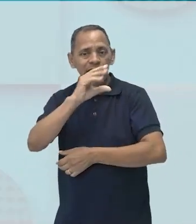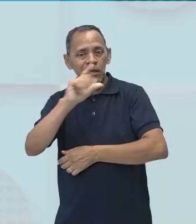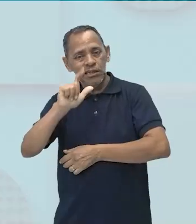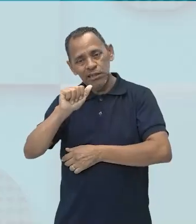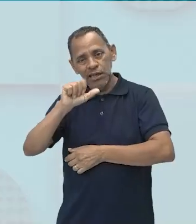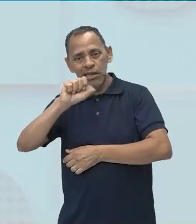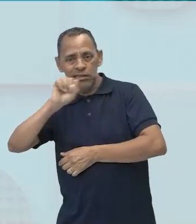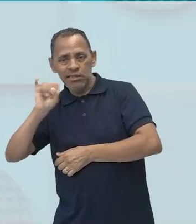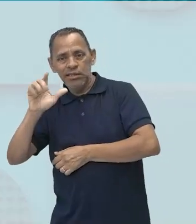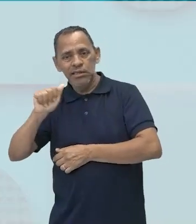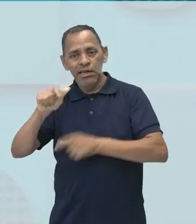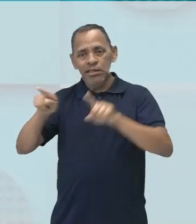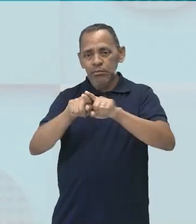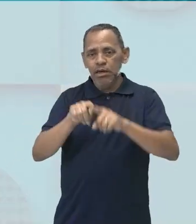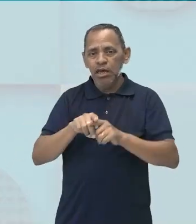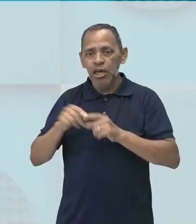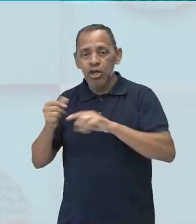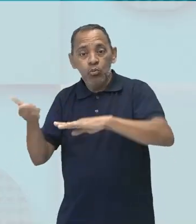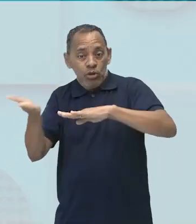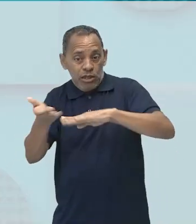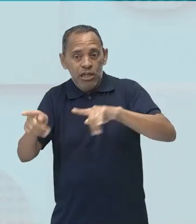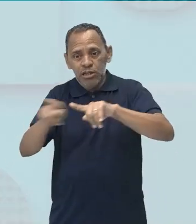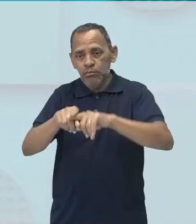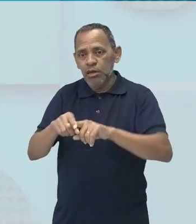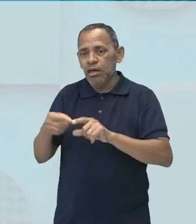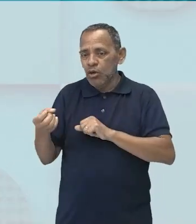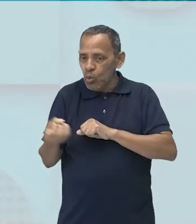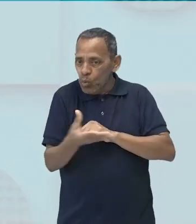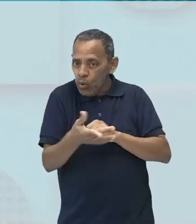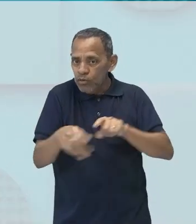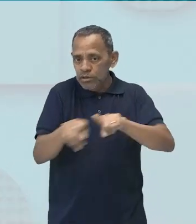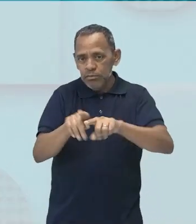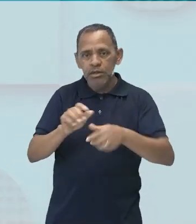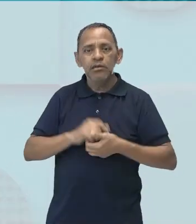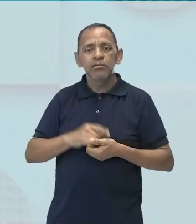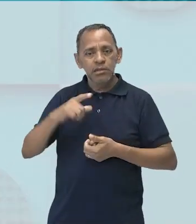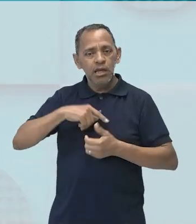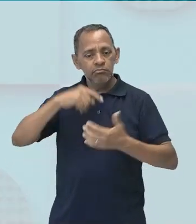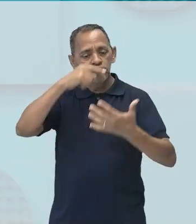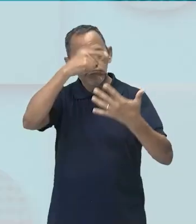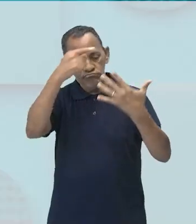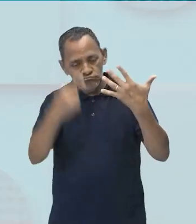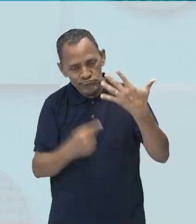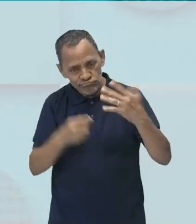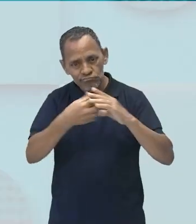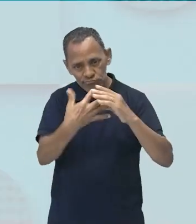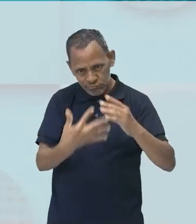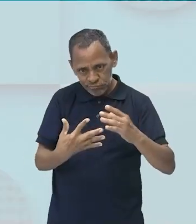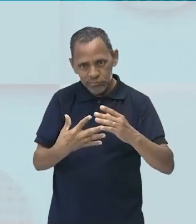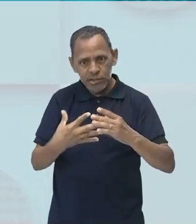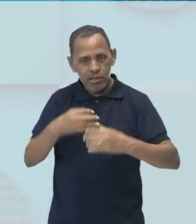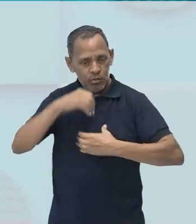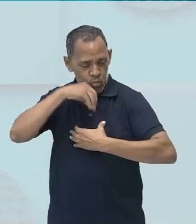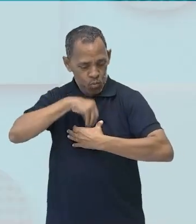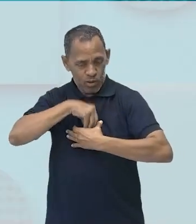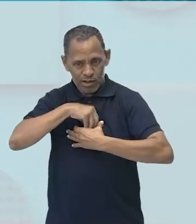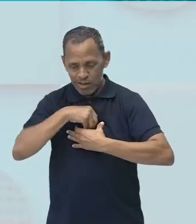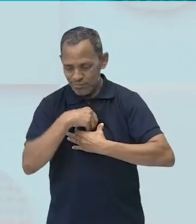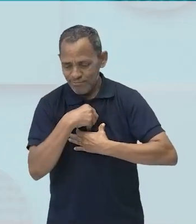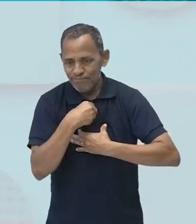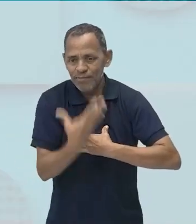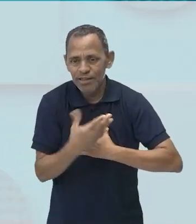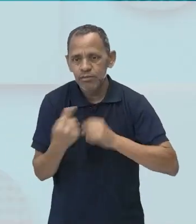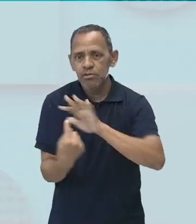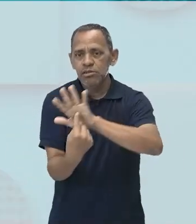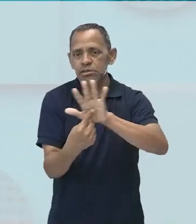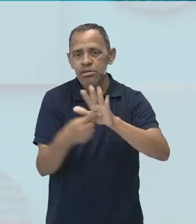pouquinho da dança contemporânea. Então, criando todos esses elementos, a essência de apresentar,